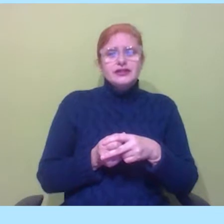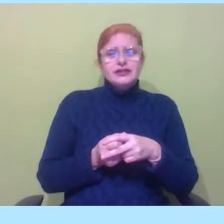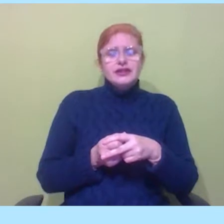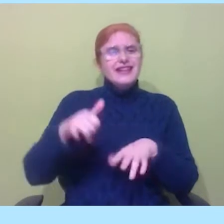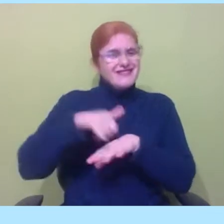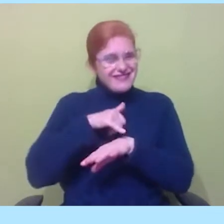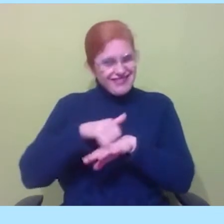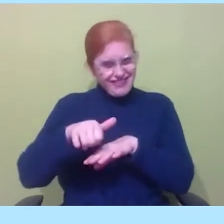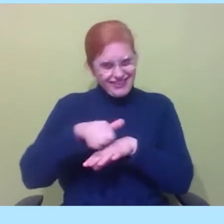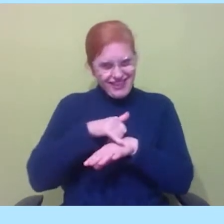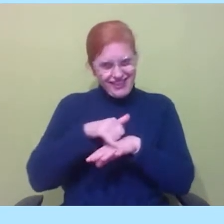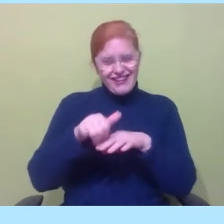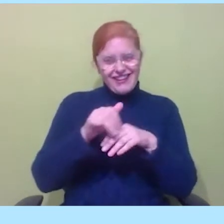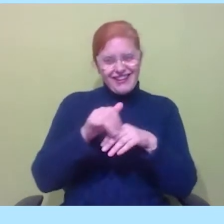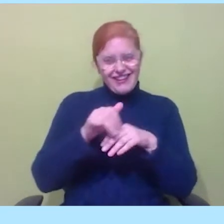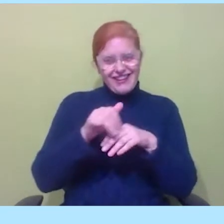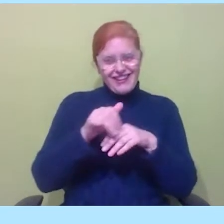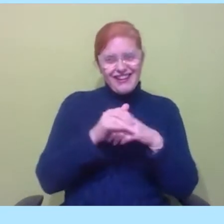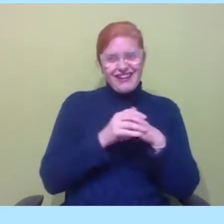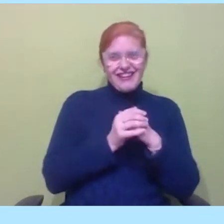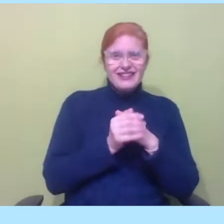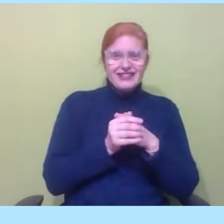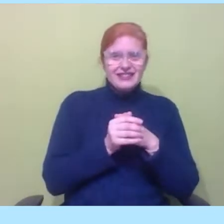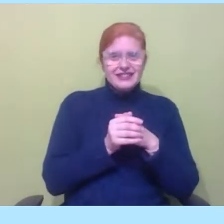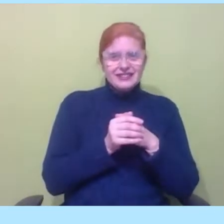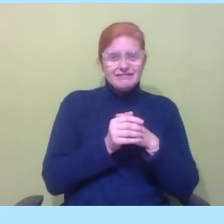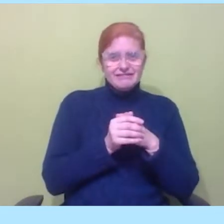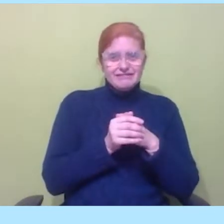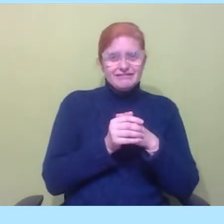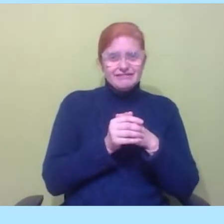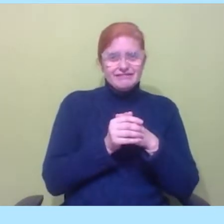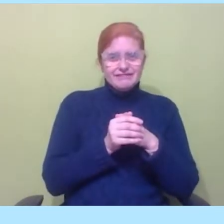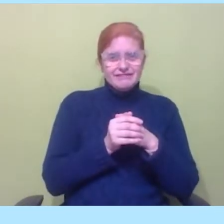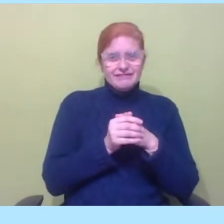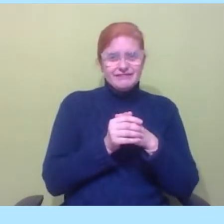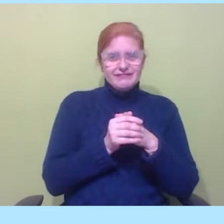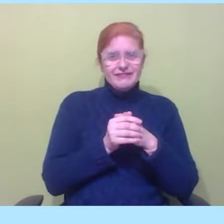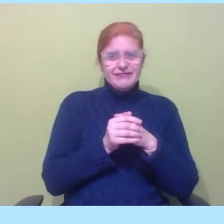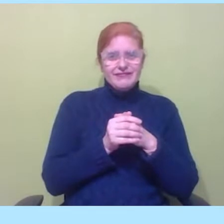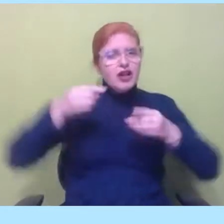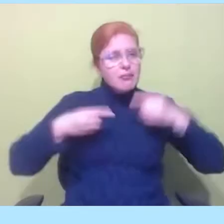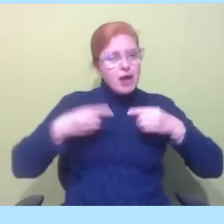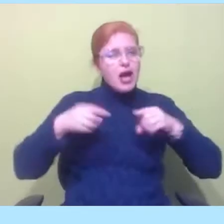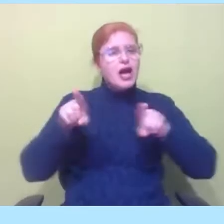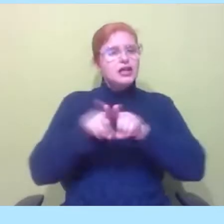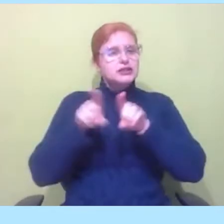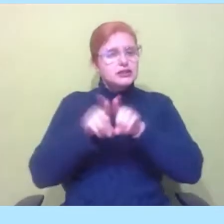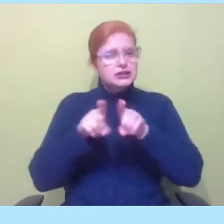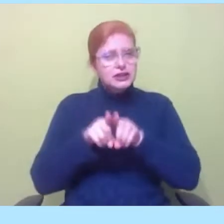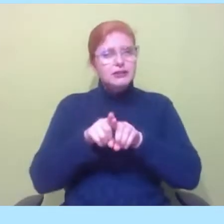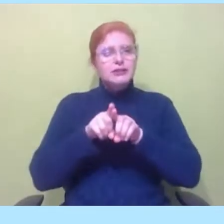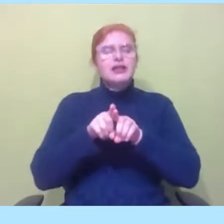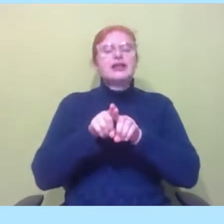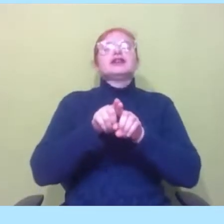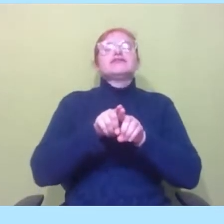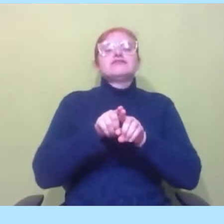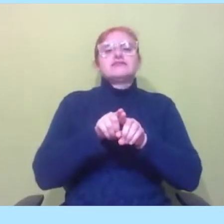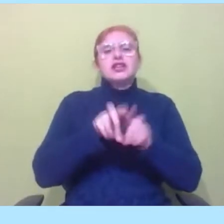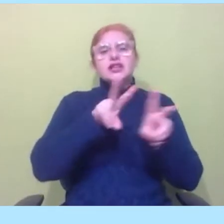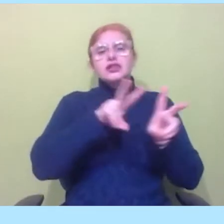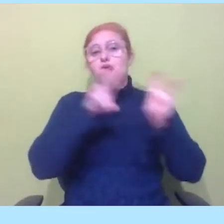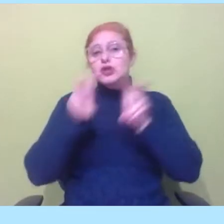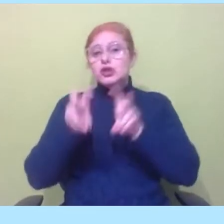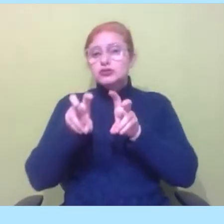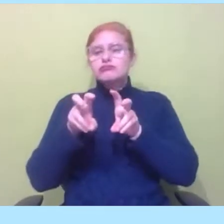de desvio do debate, de desvio das narrativas, né, não só as fake